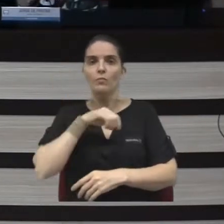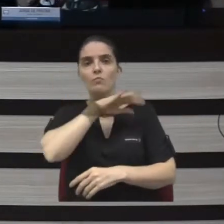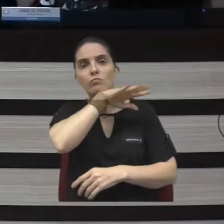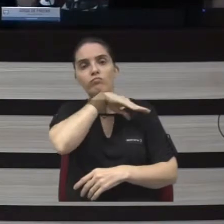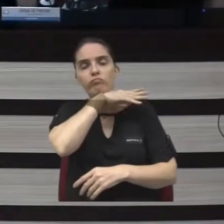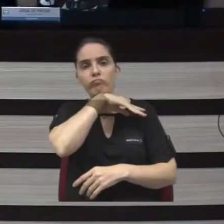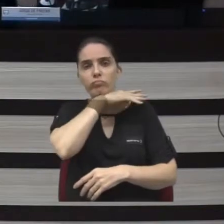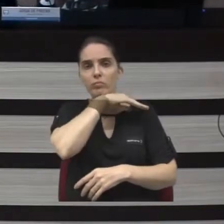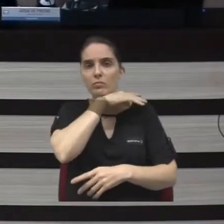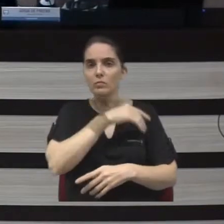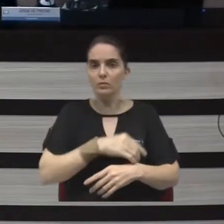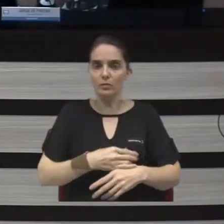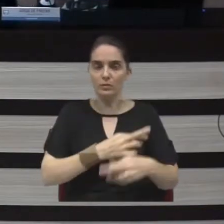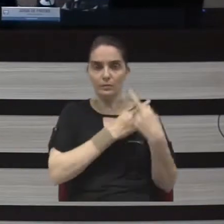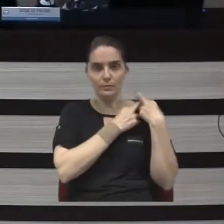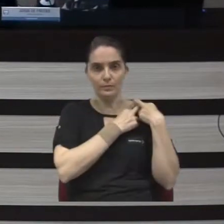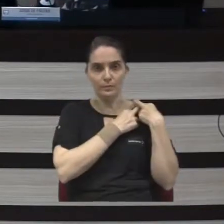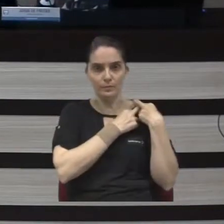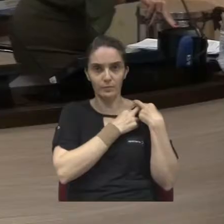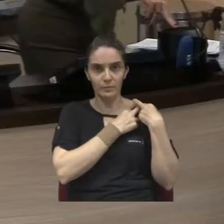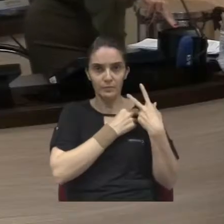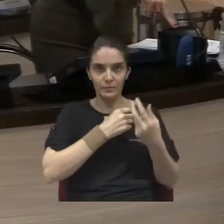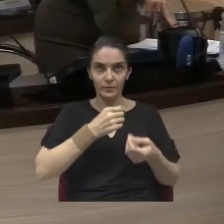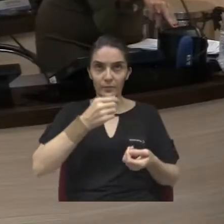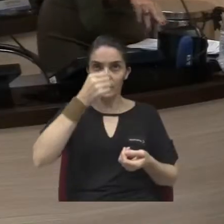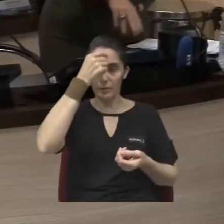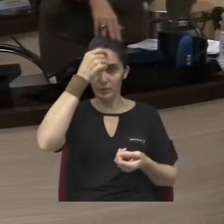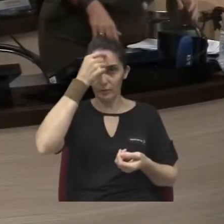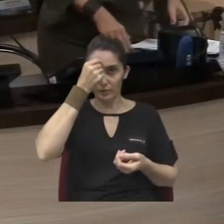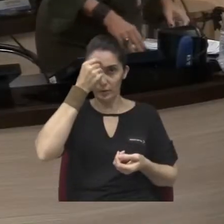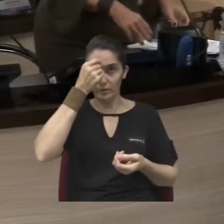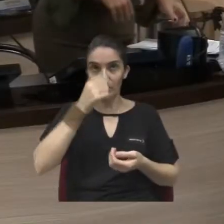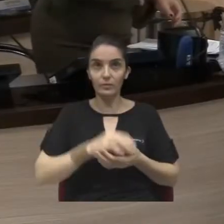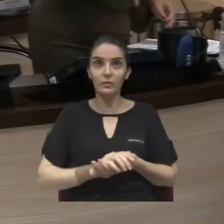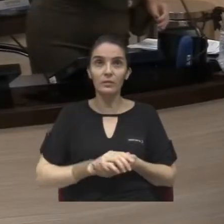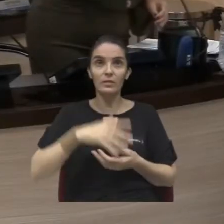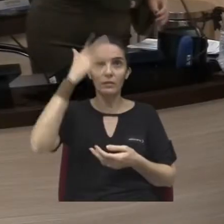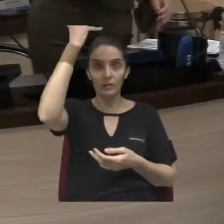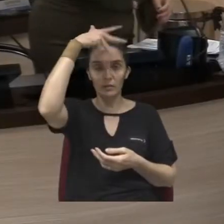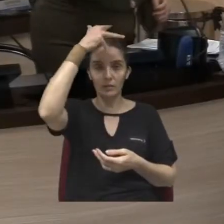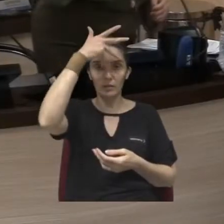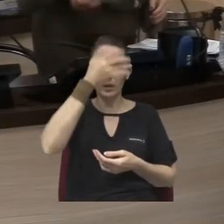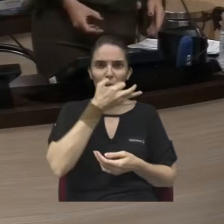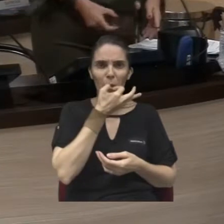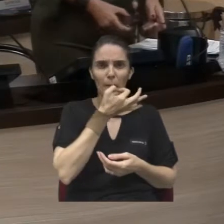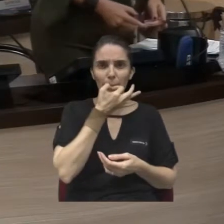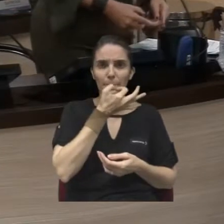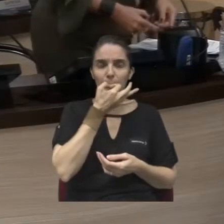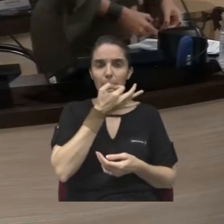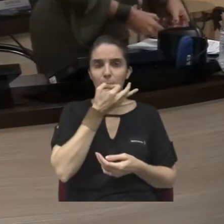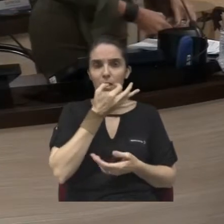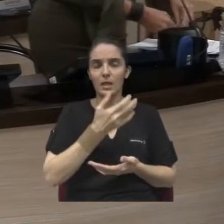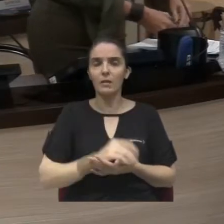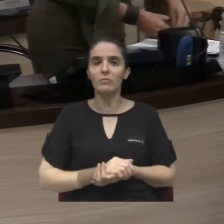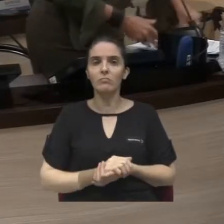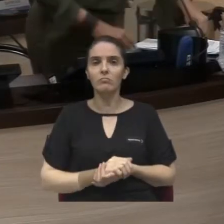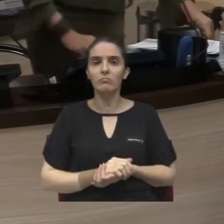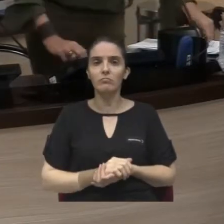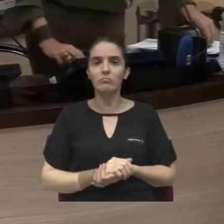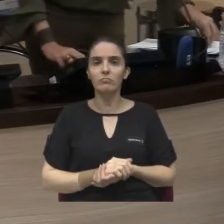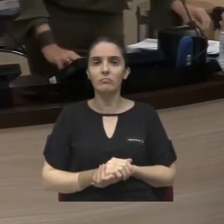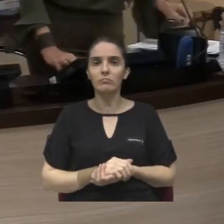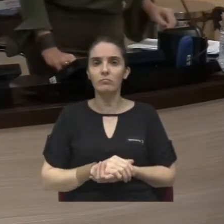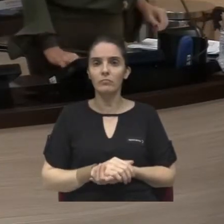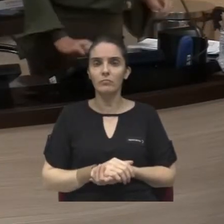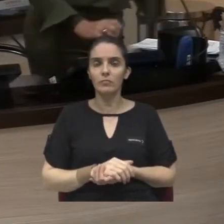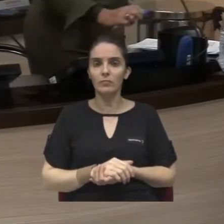Para discutir o requerimento, vereadora Érica Tanque. Senhor presidente, nobres pares, somente para informar, o presidente da comissão ainda não está